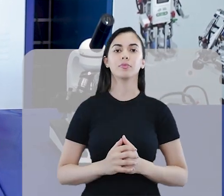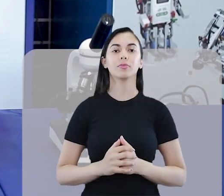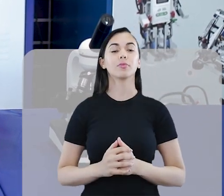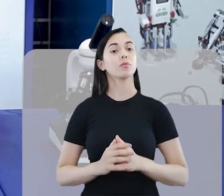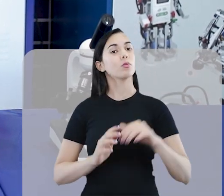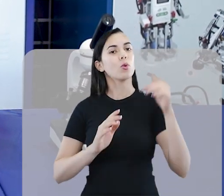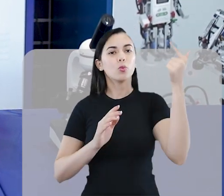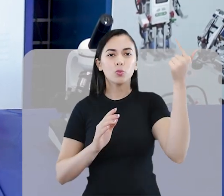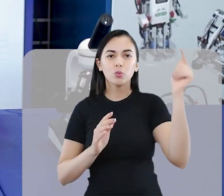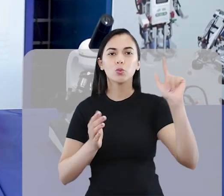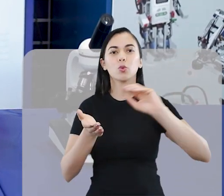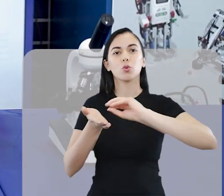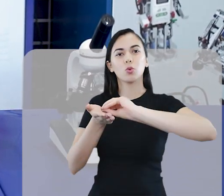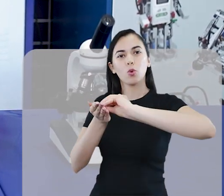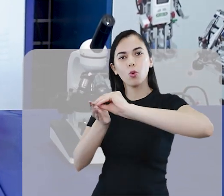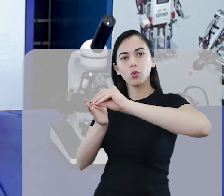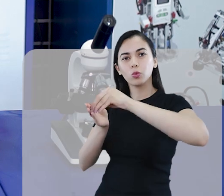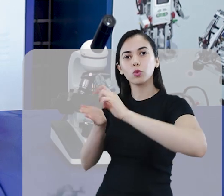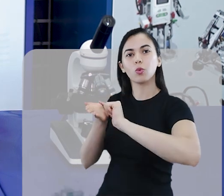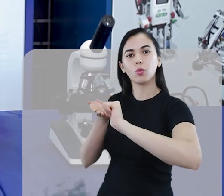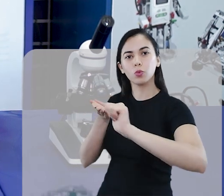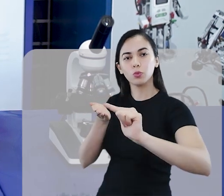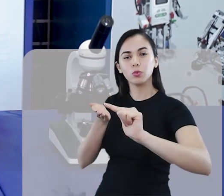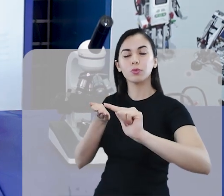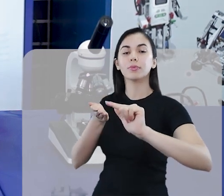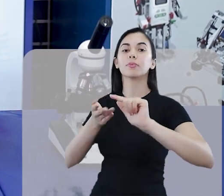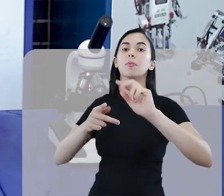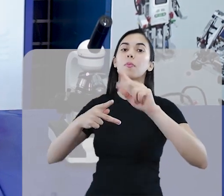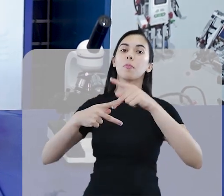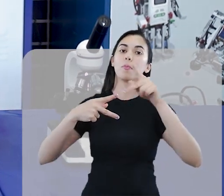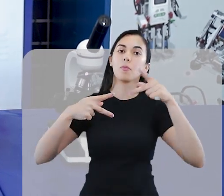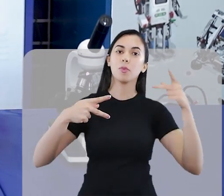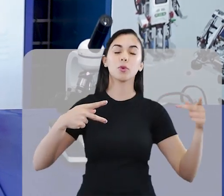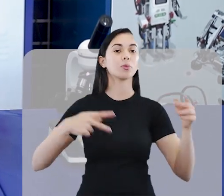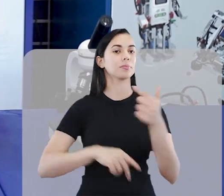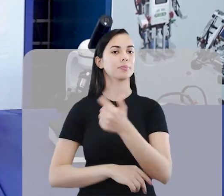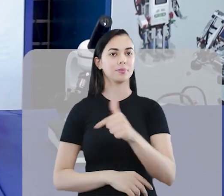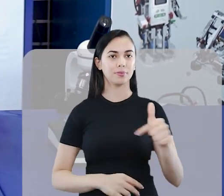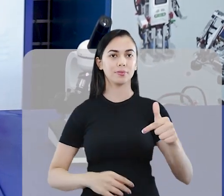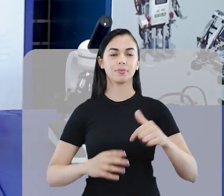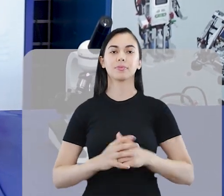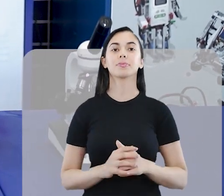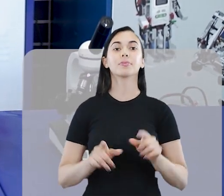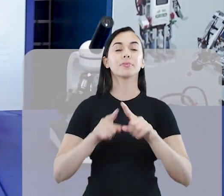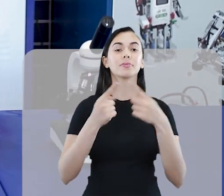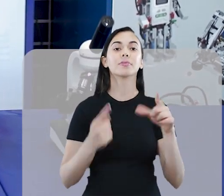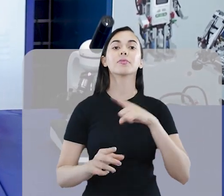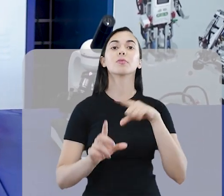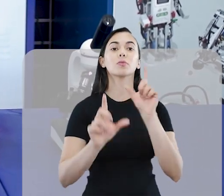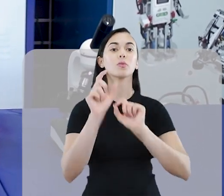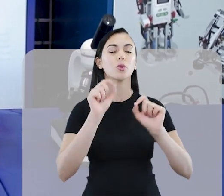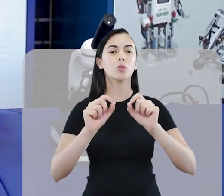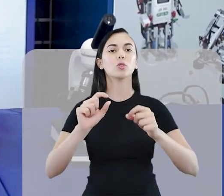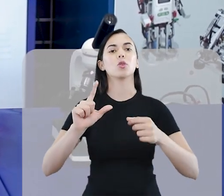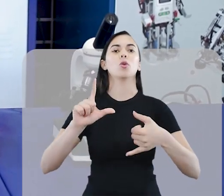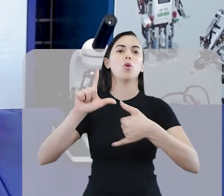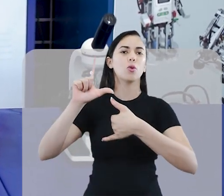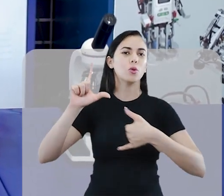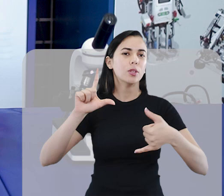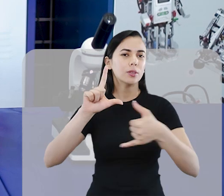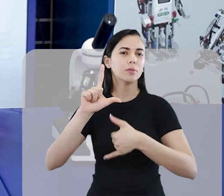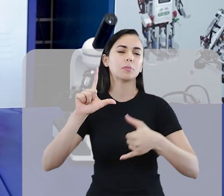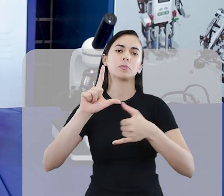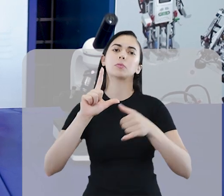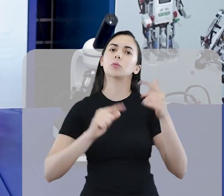Já o retículo endoplasmático liso é aquele que não possui a síntese de proteínas, mas, por exemplo, a síntese de lipídios, entre